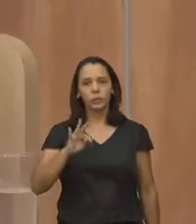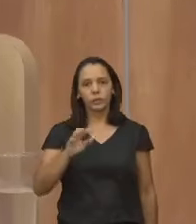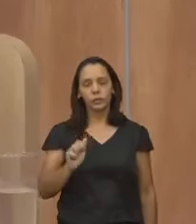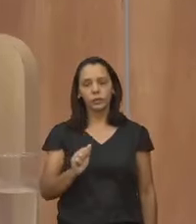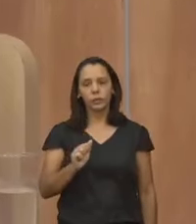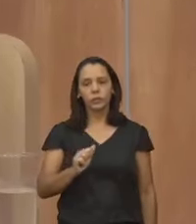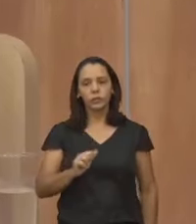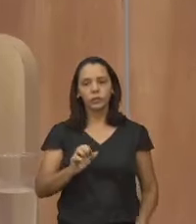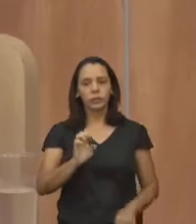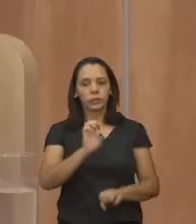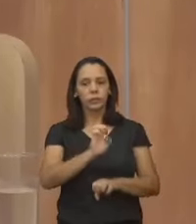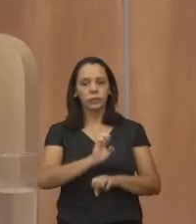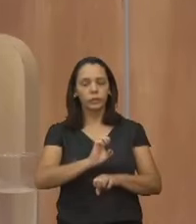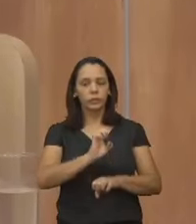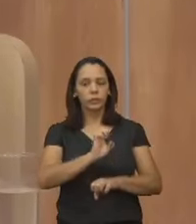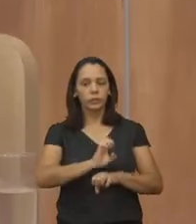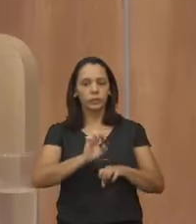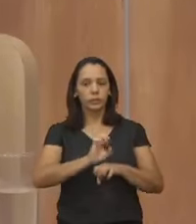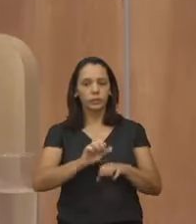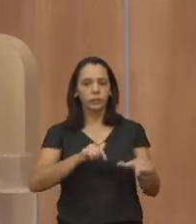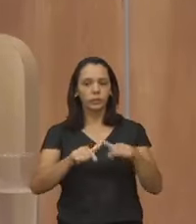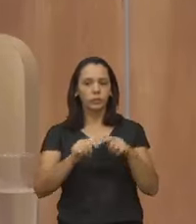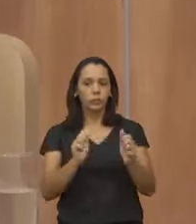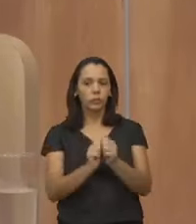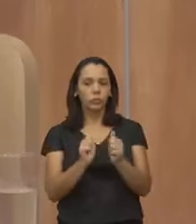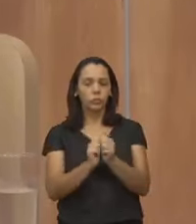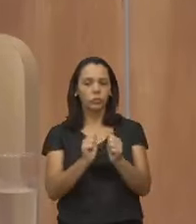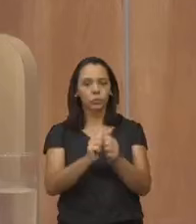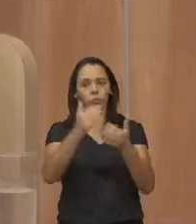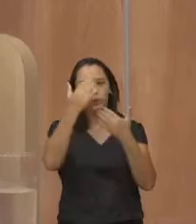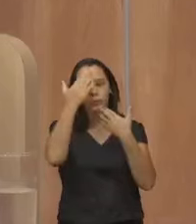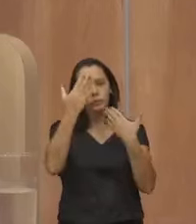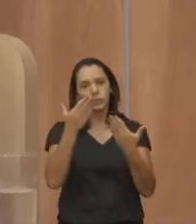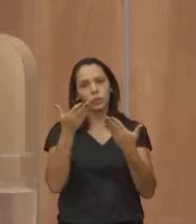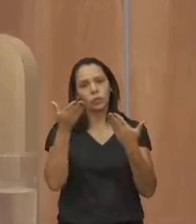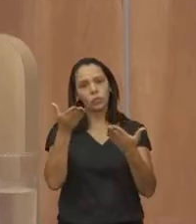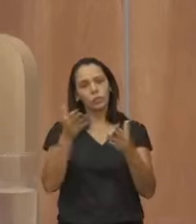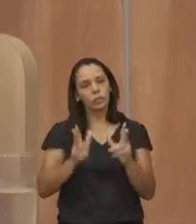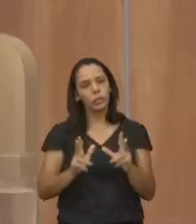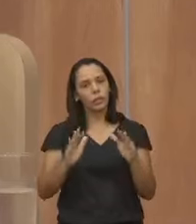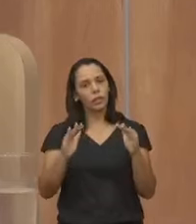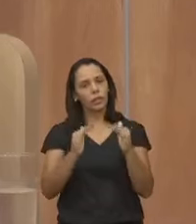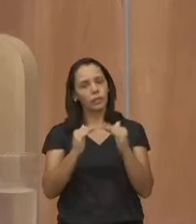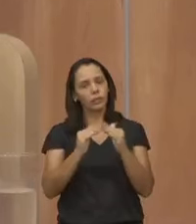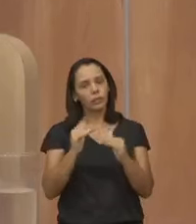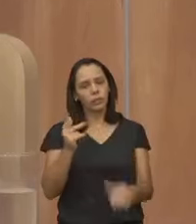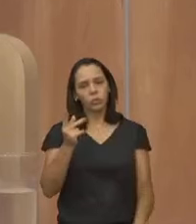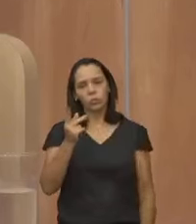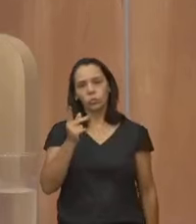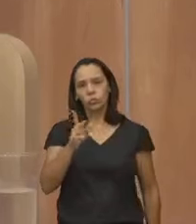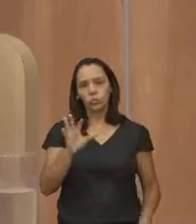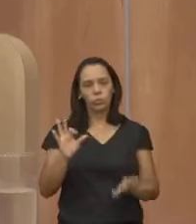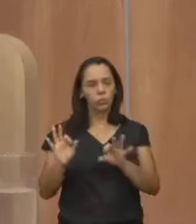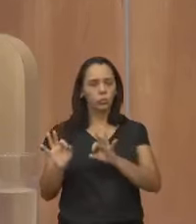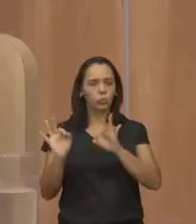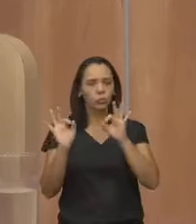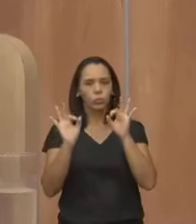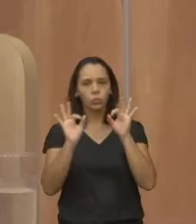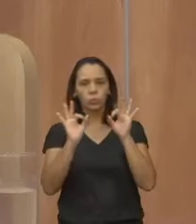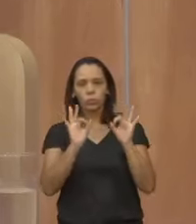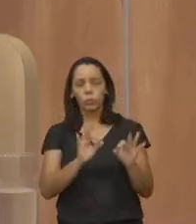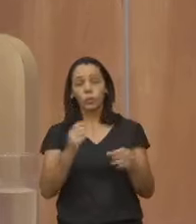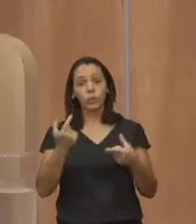das estagiárias que trabalham aqui conosco, agradecer a você que está na sua casa, acompanhando